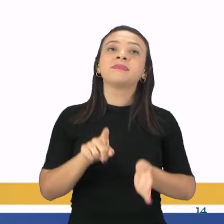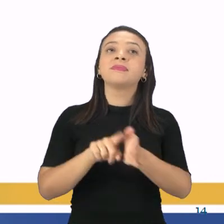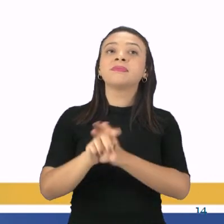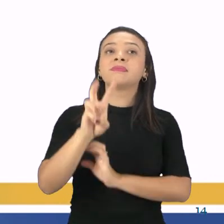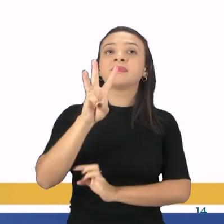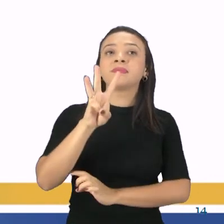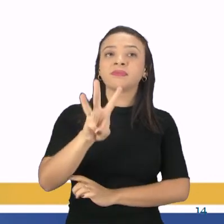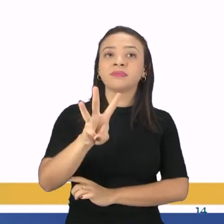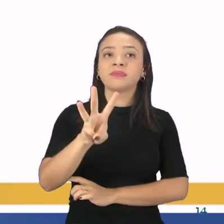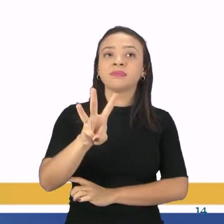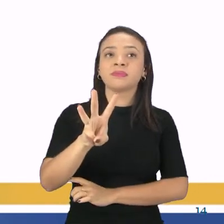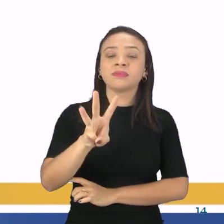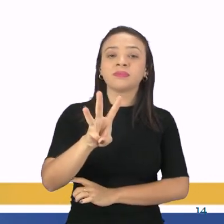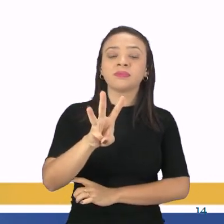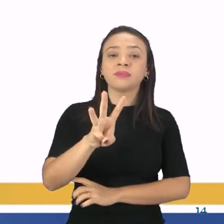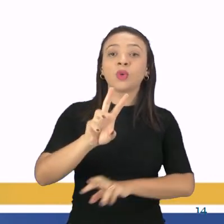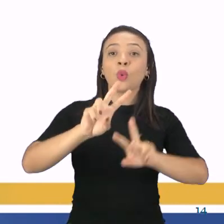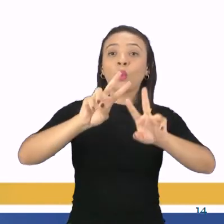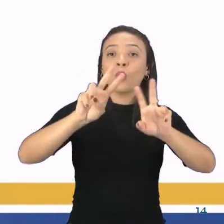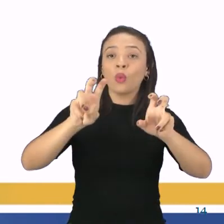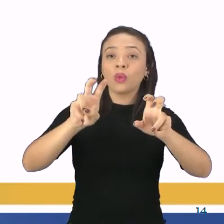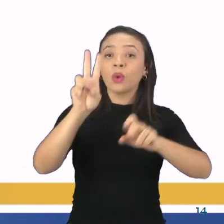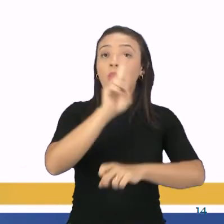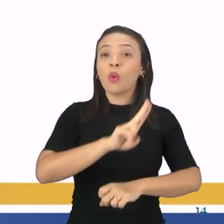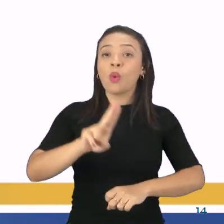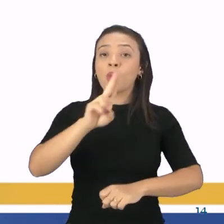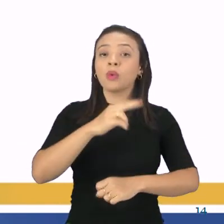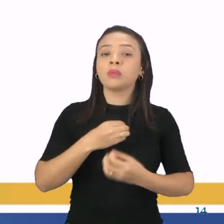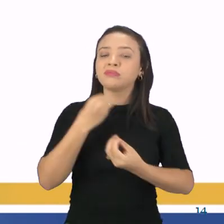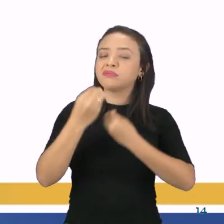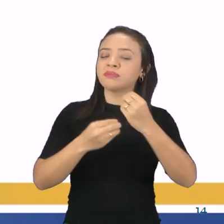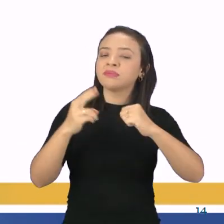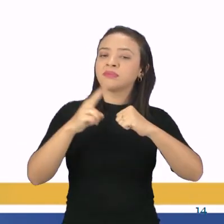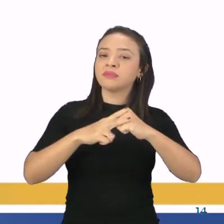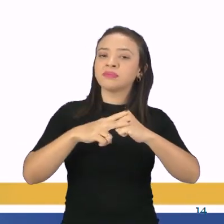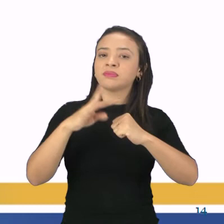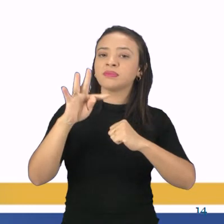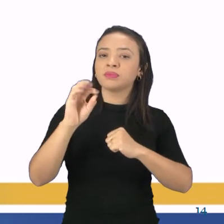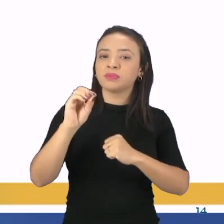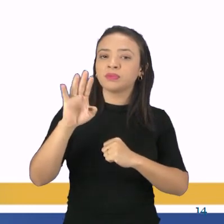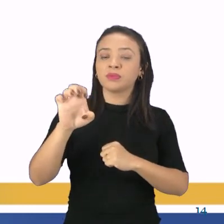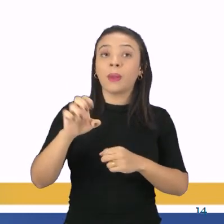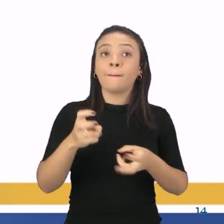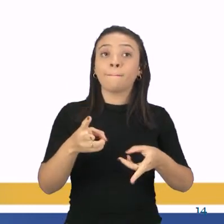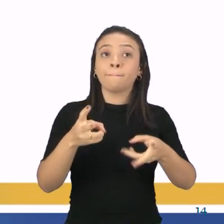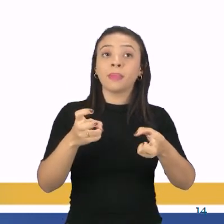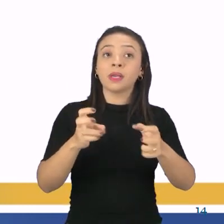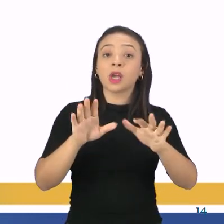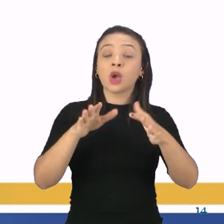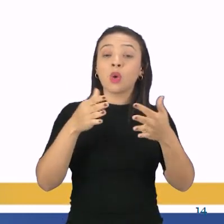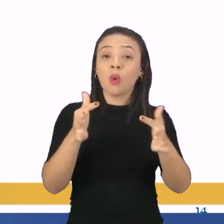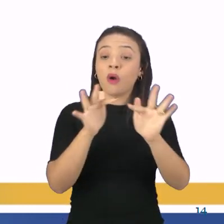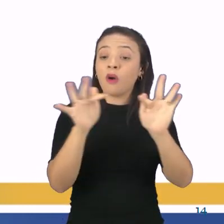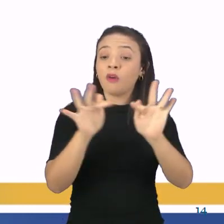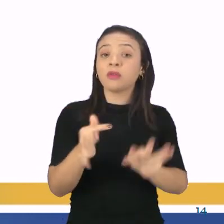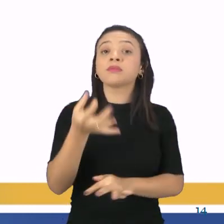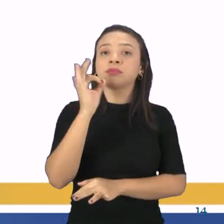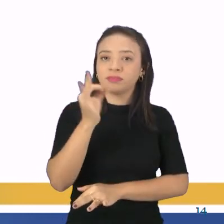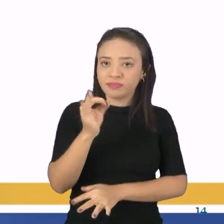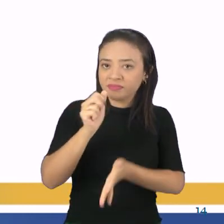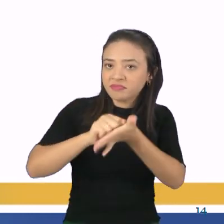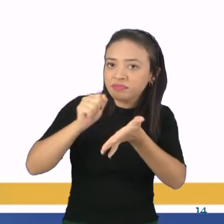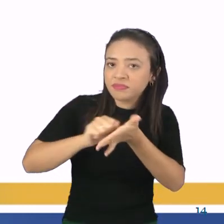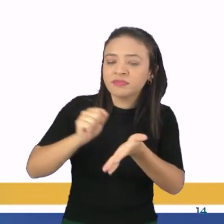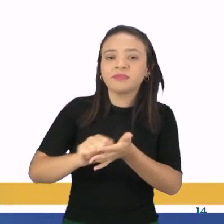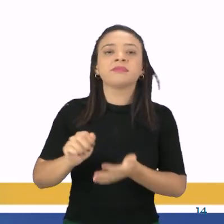E questão 3, pessoal, sobre o uso do verbo to be. Identifique a oração que foi escrita corretamente. Então,